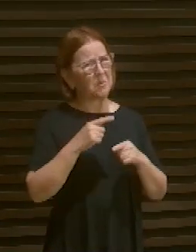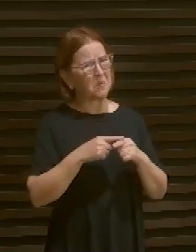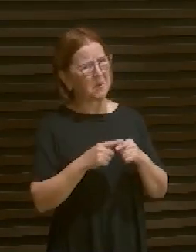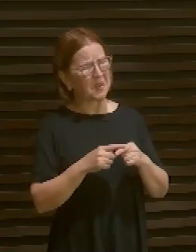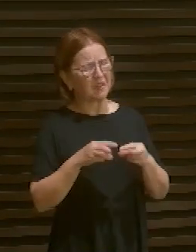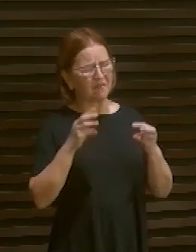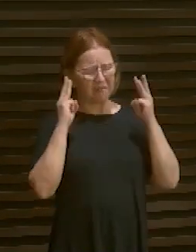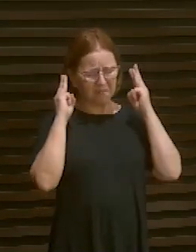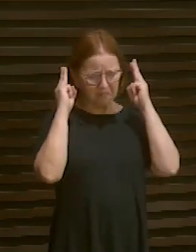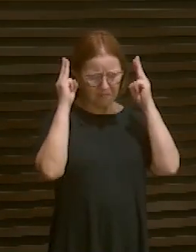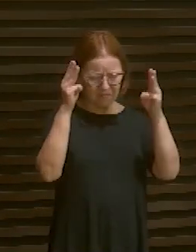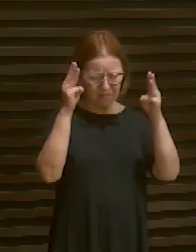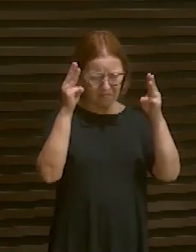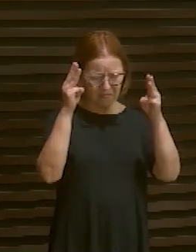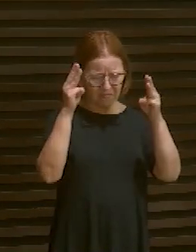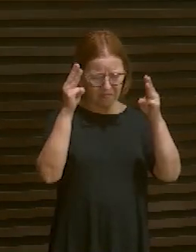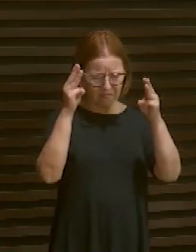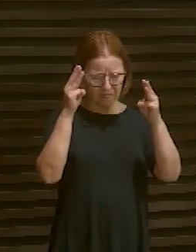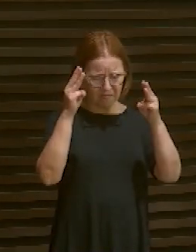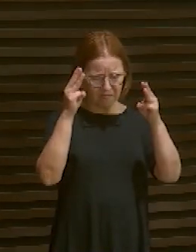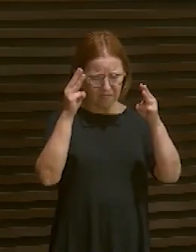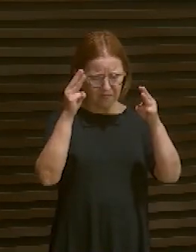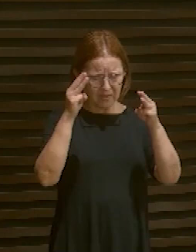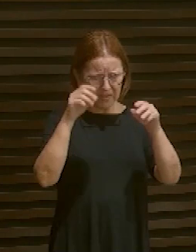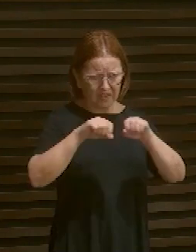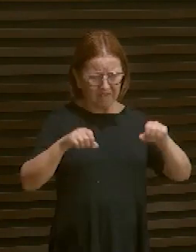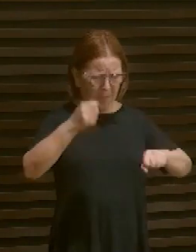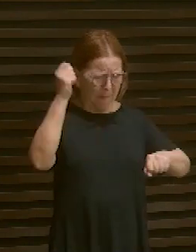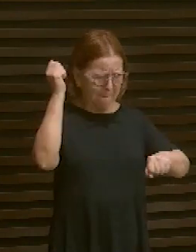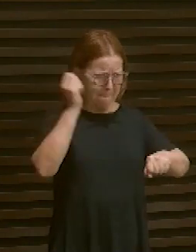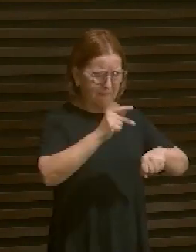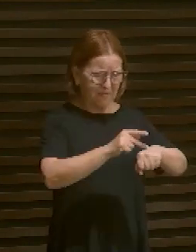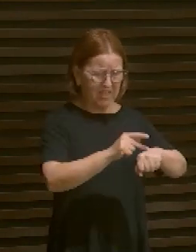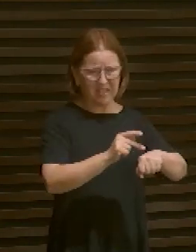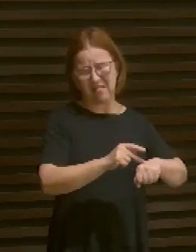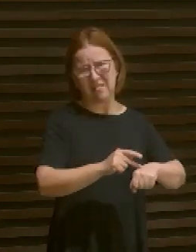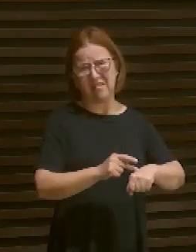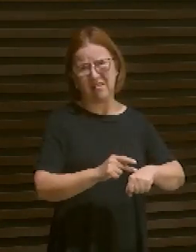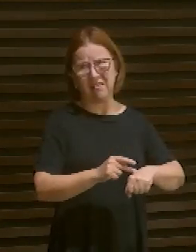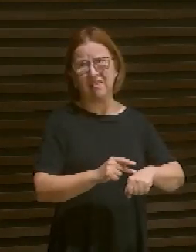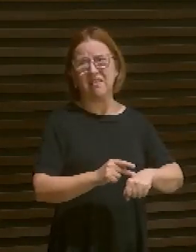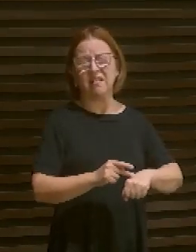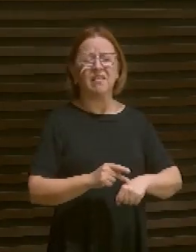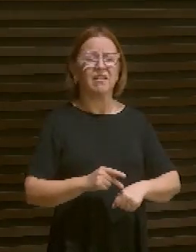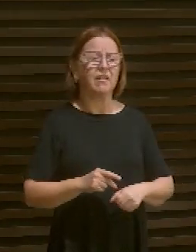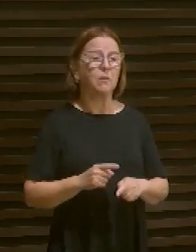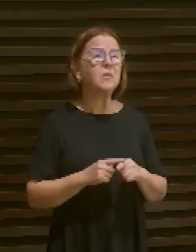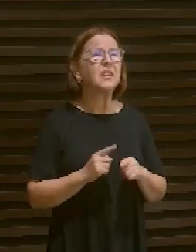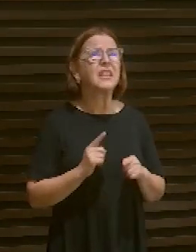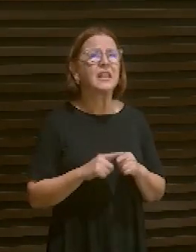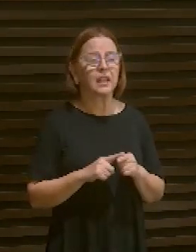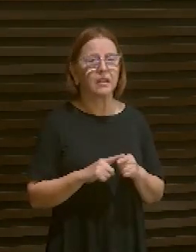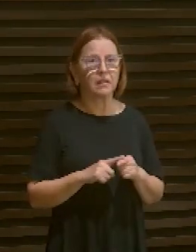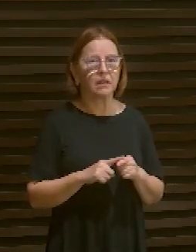ele feriu a rocha, lá atrás já deu certo, por que não? Mas foi